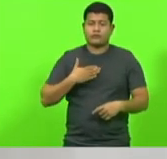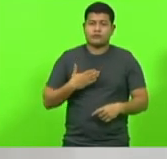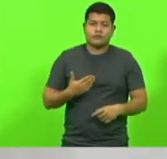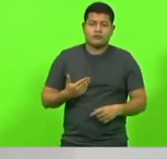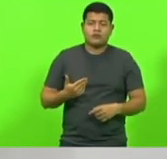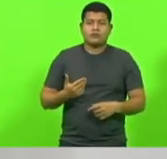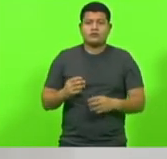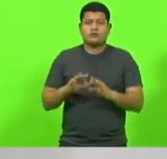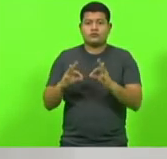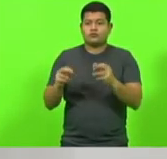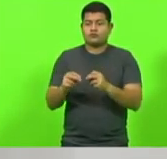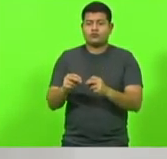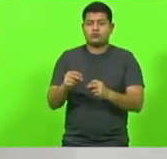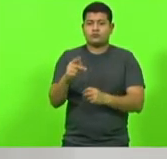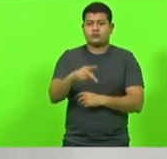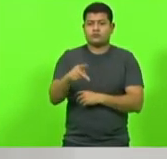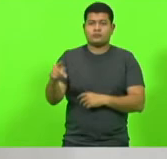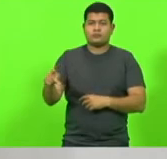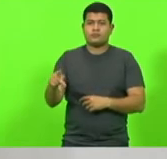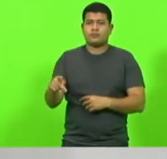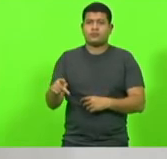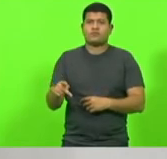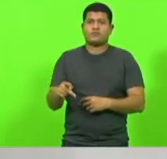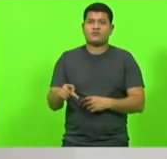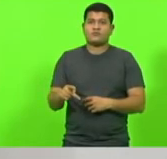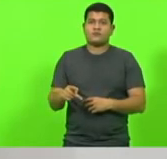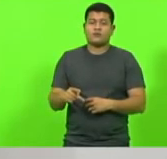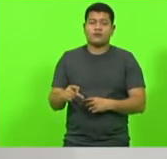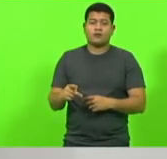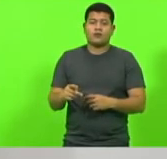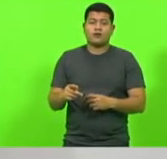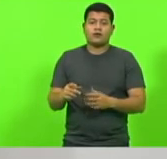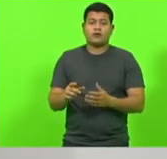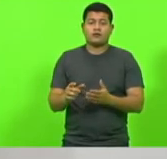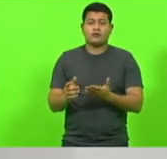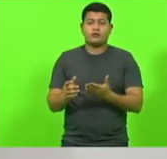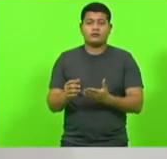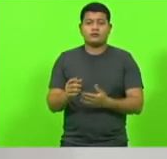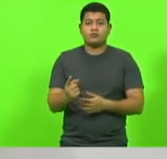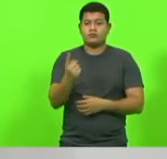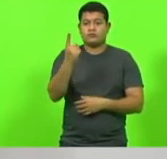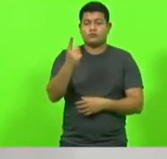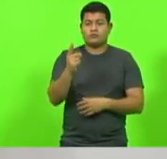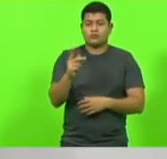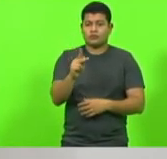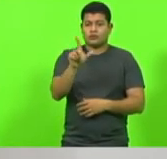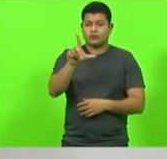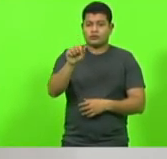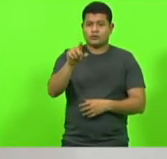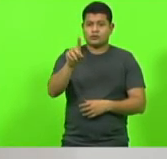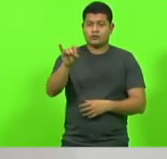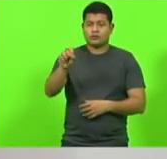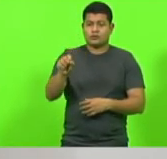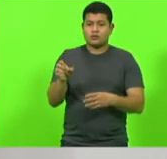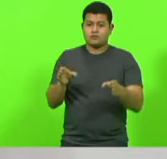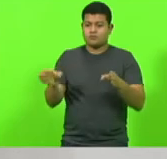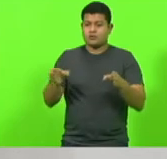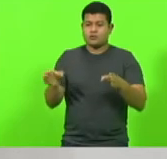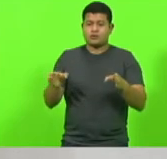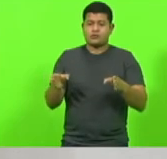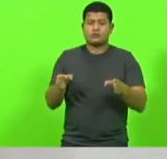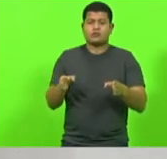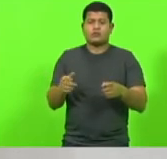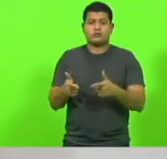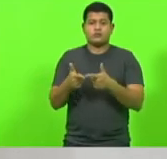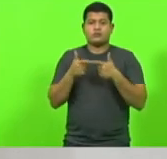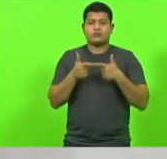já estiveram aqui, fora a Cláudia, que está em período de maternidade, e fizeram